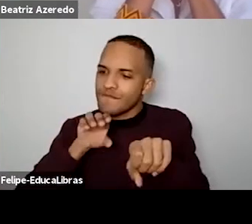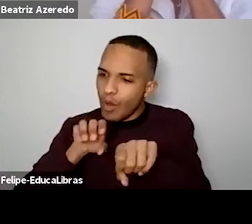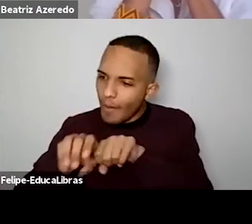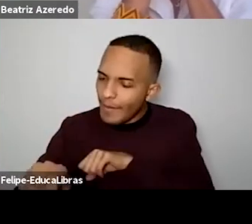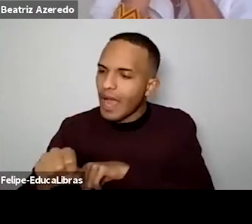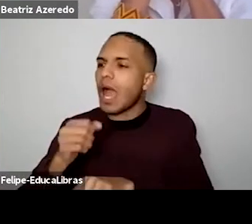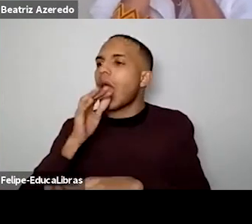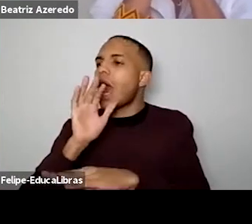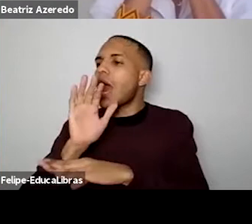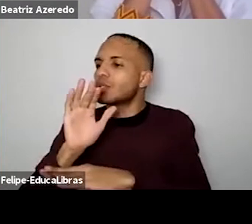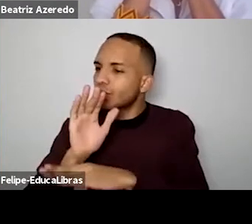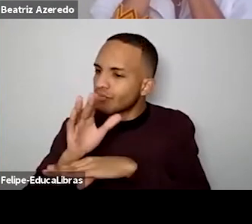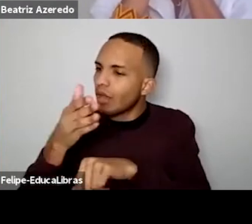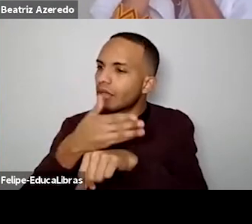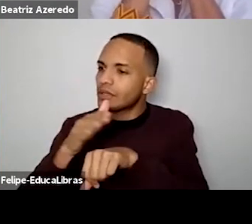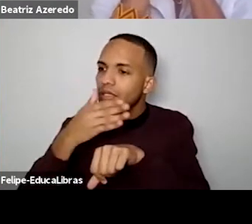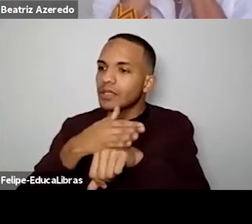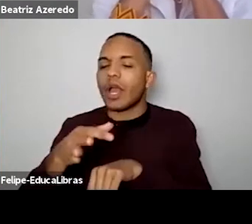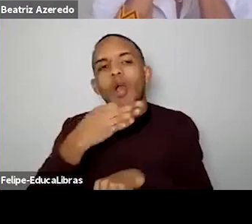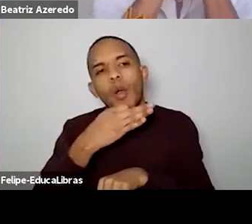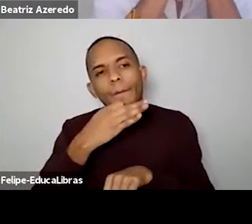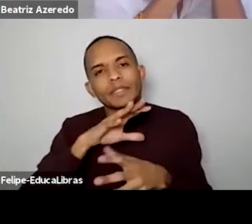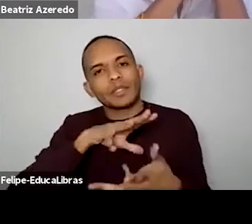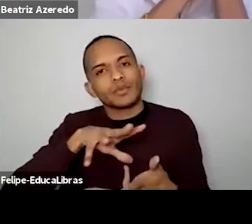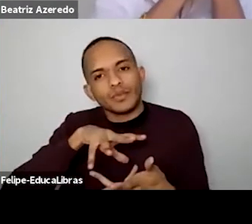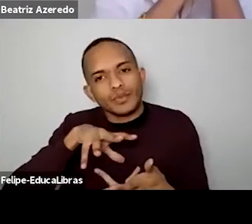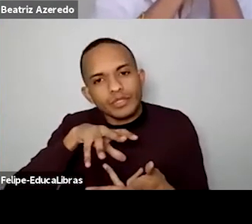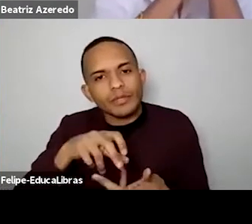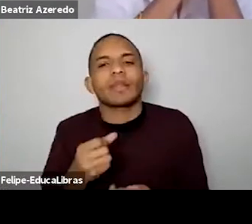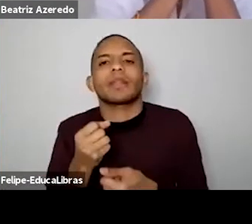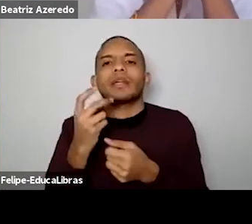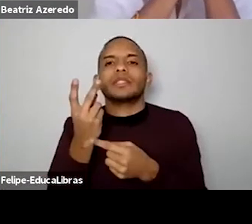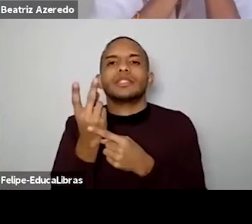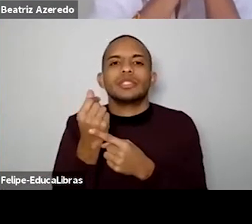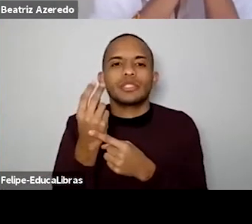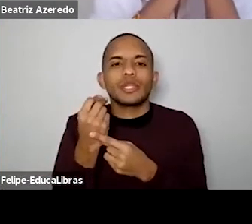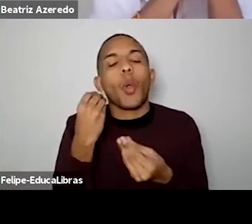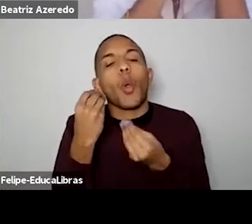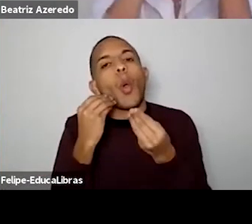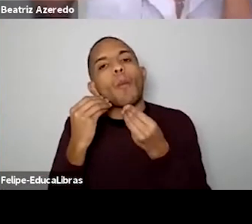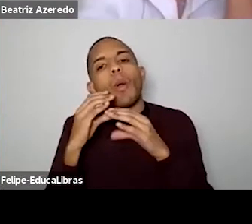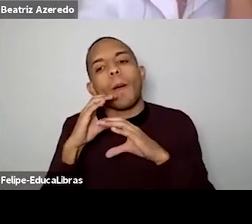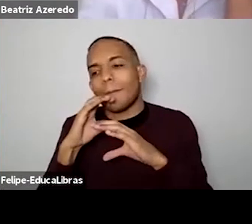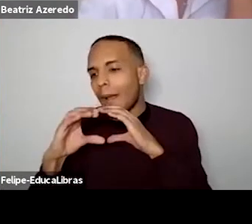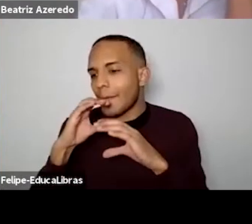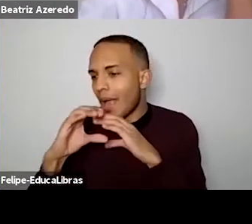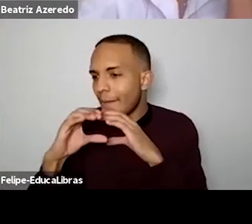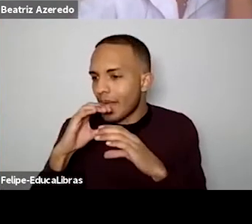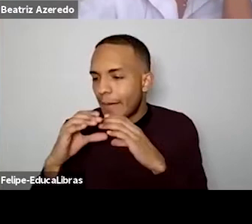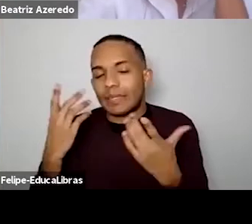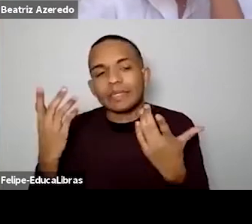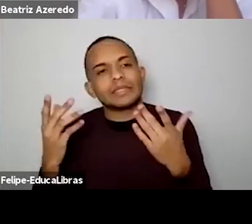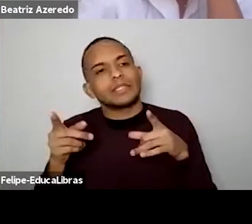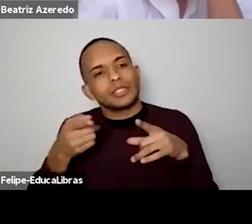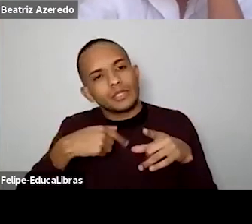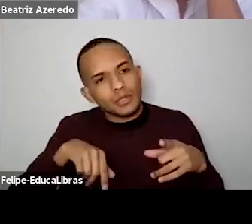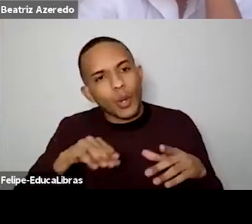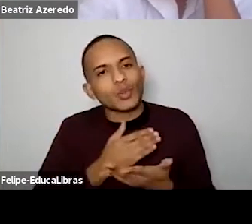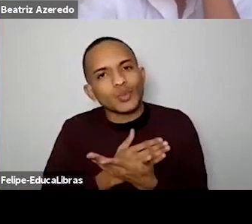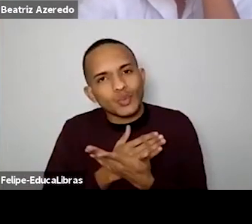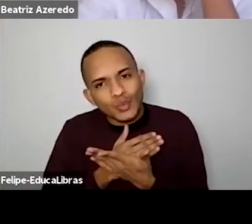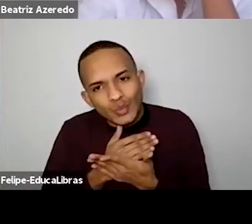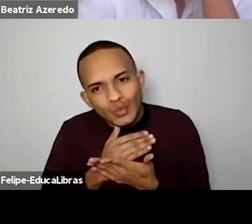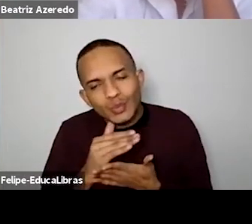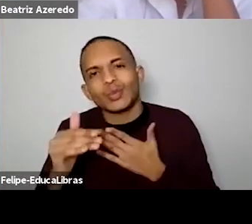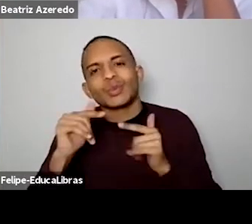terem um olhar mais para a sustentabilidade financeira, de como comunicar. E a gente continua fazendo esse